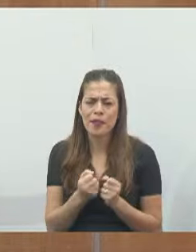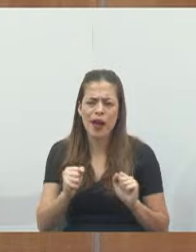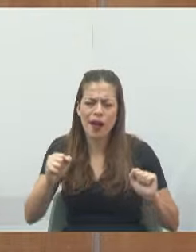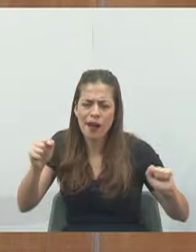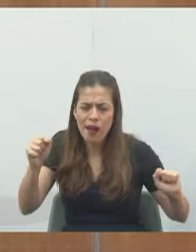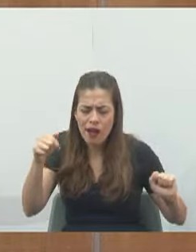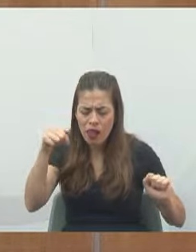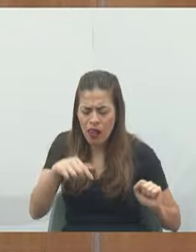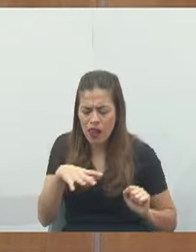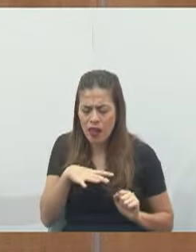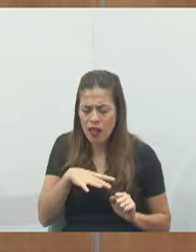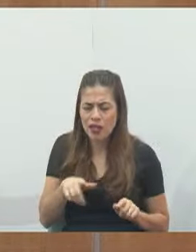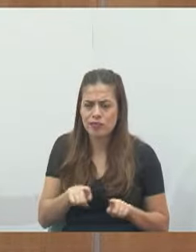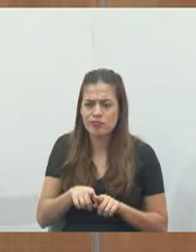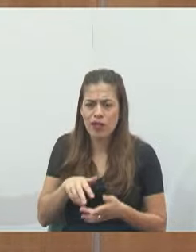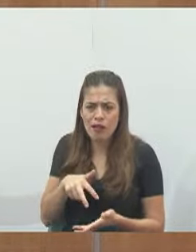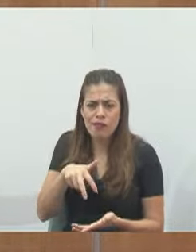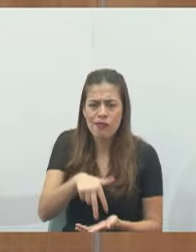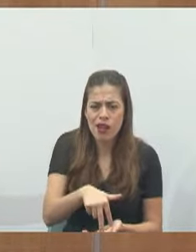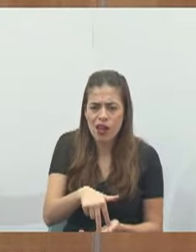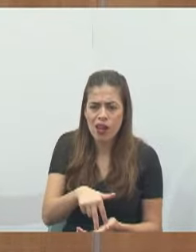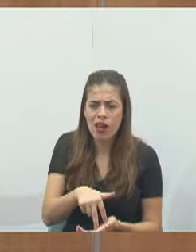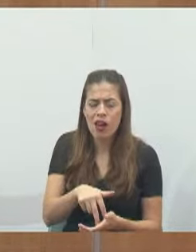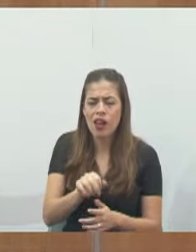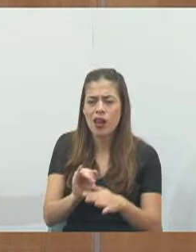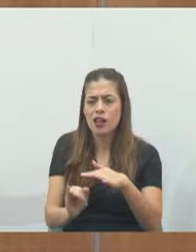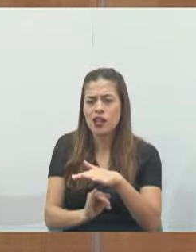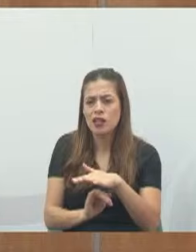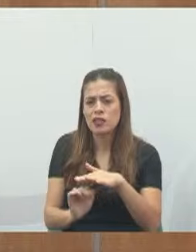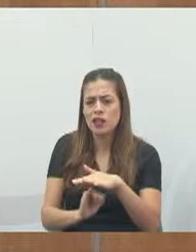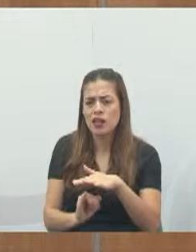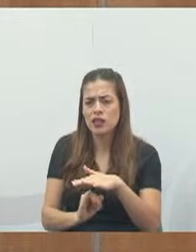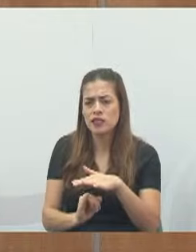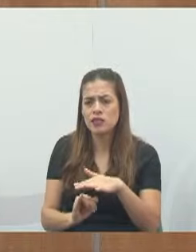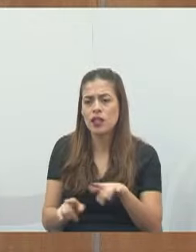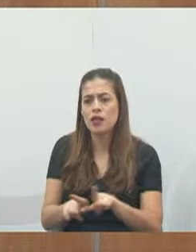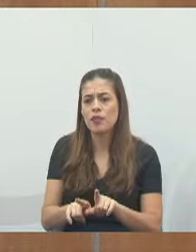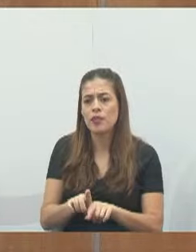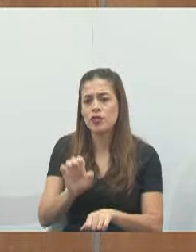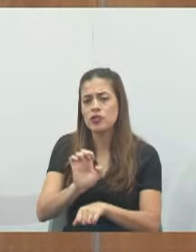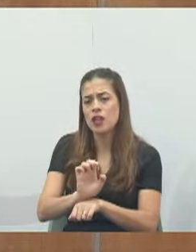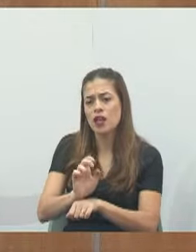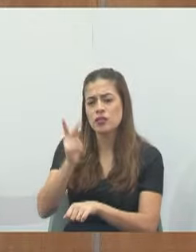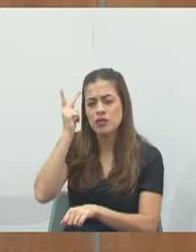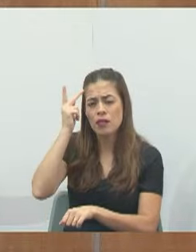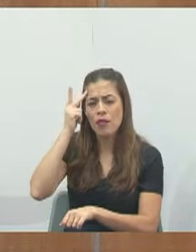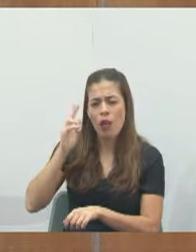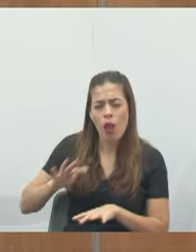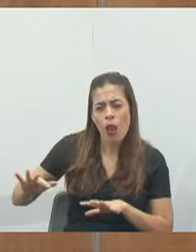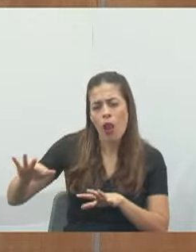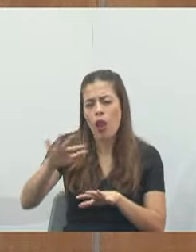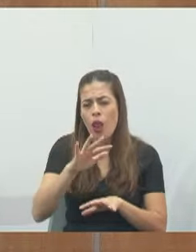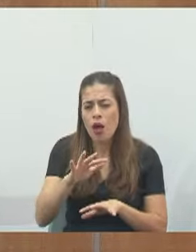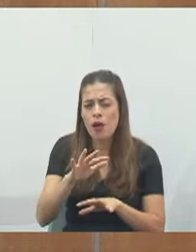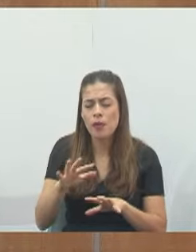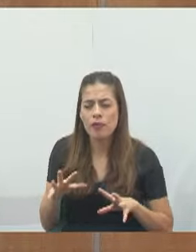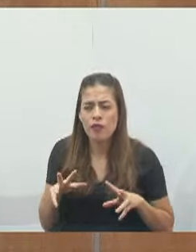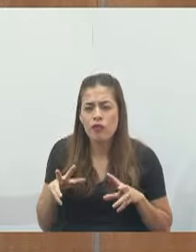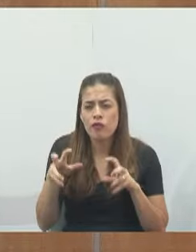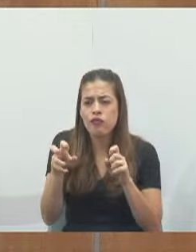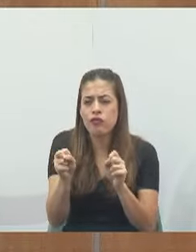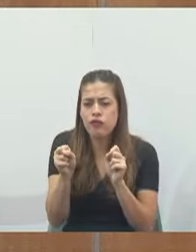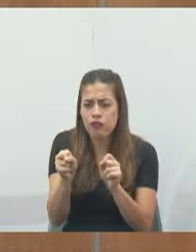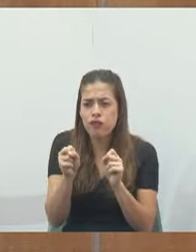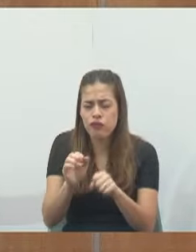na cidade de Jacareí, à frente, né, das entidades sociais e também no estado de São Paulo como um todo, pela fortíssima